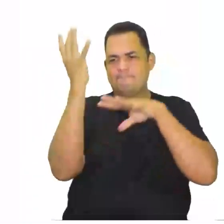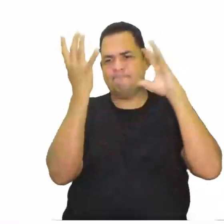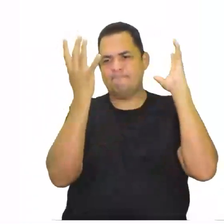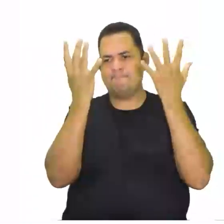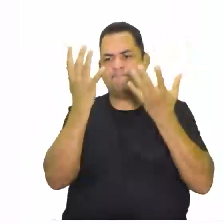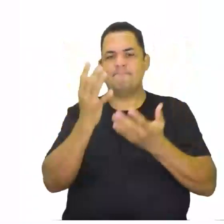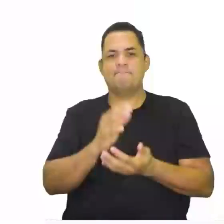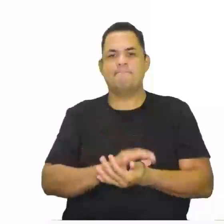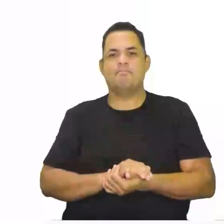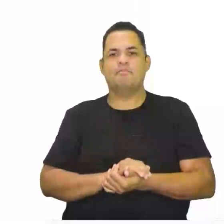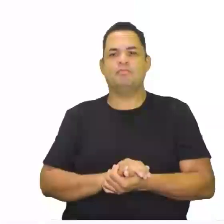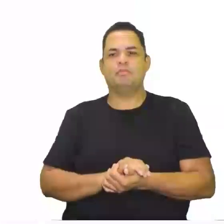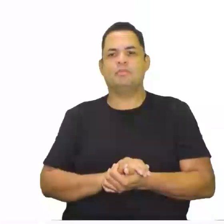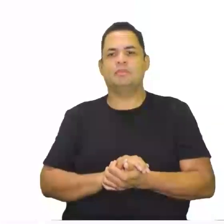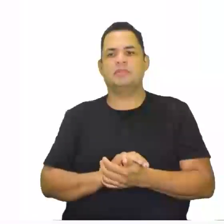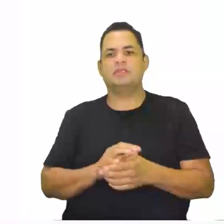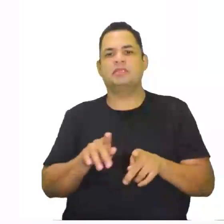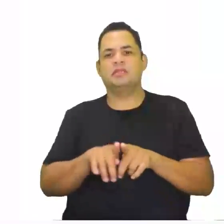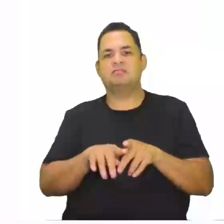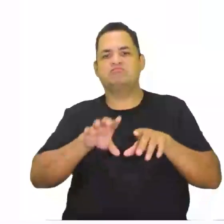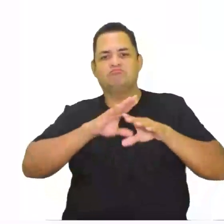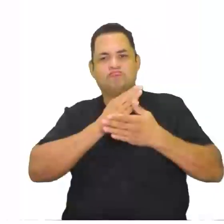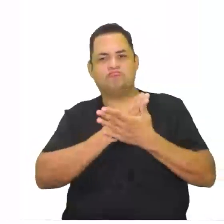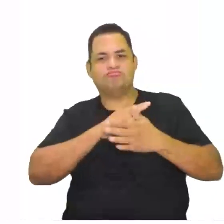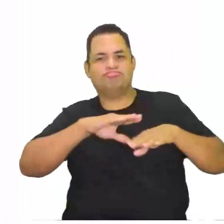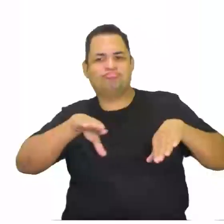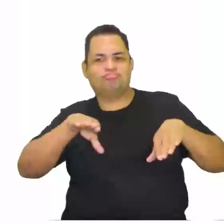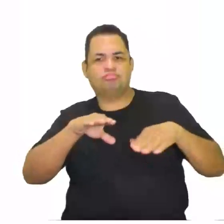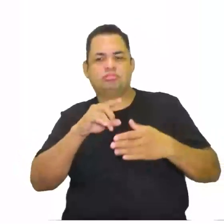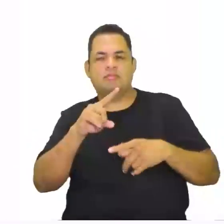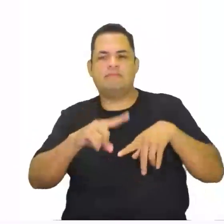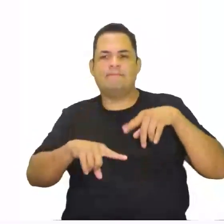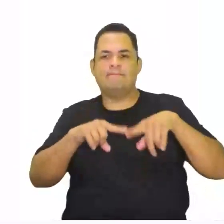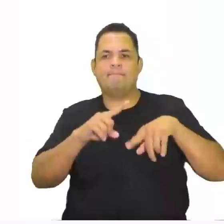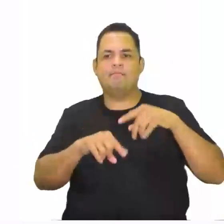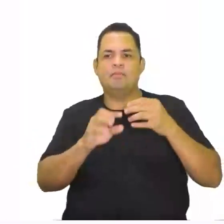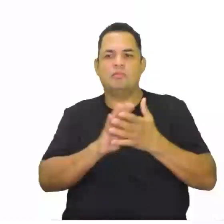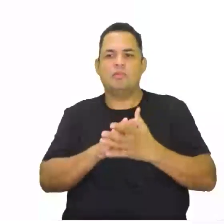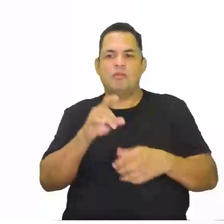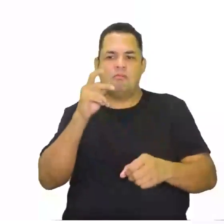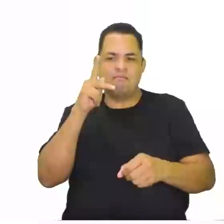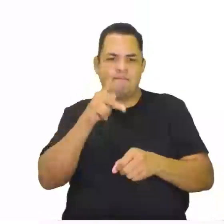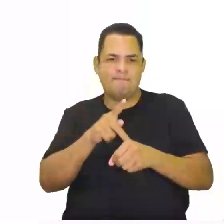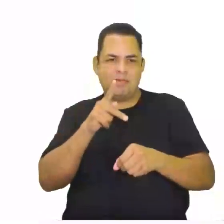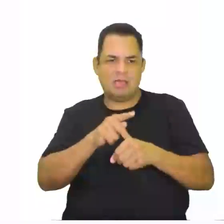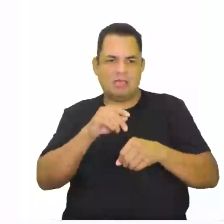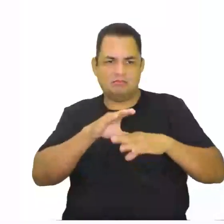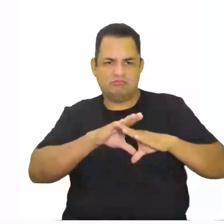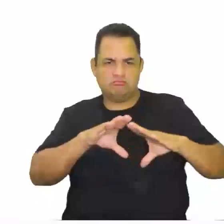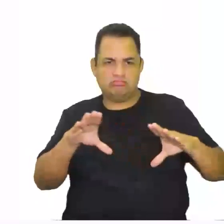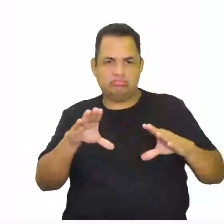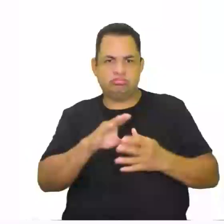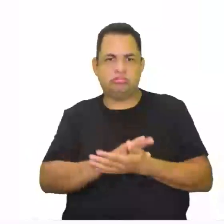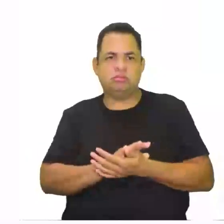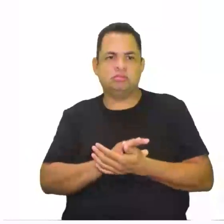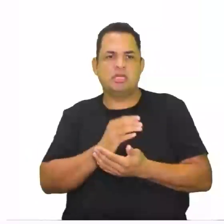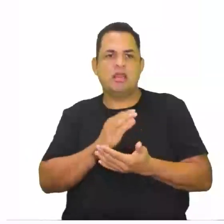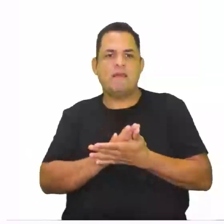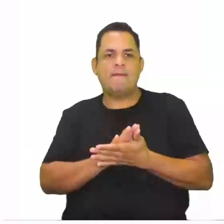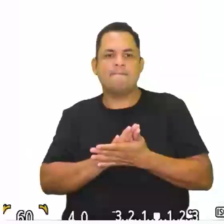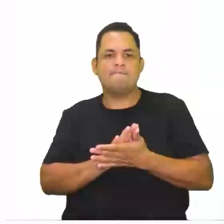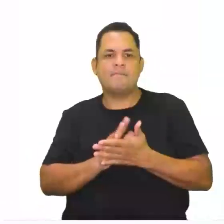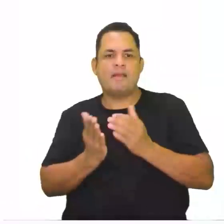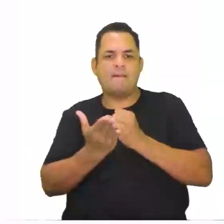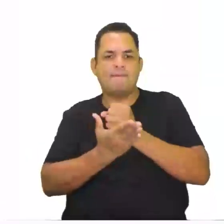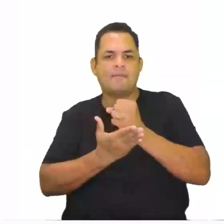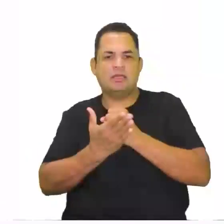problemas ambientais e a destruição de materiais como rochas e monumentos à base